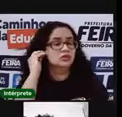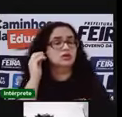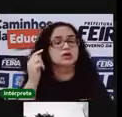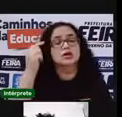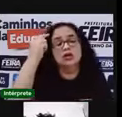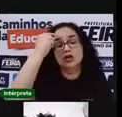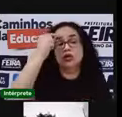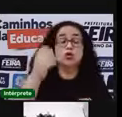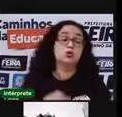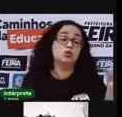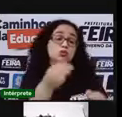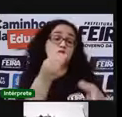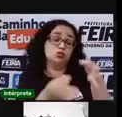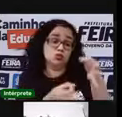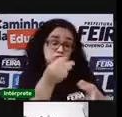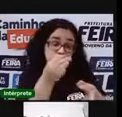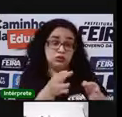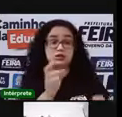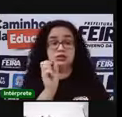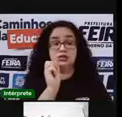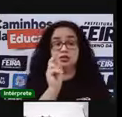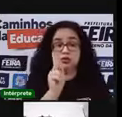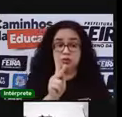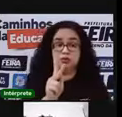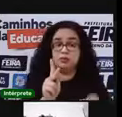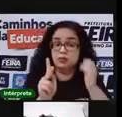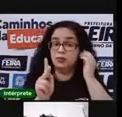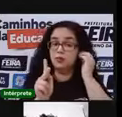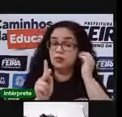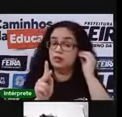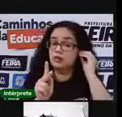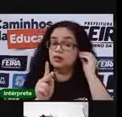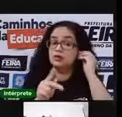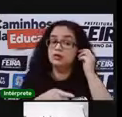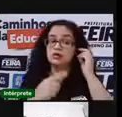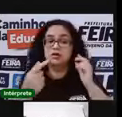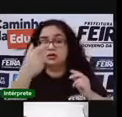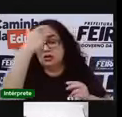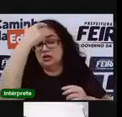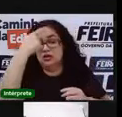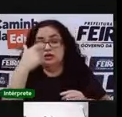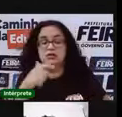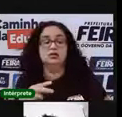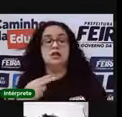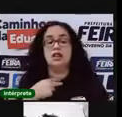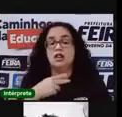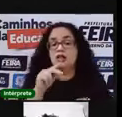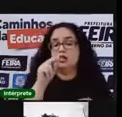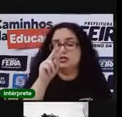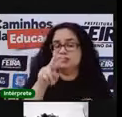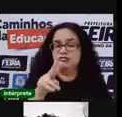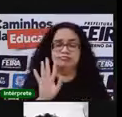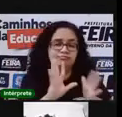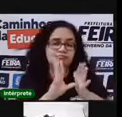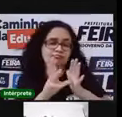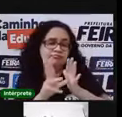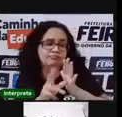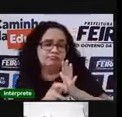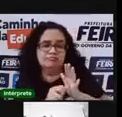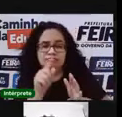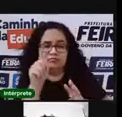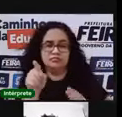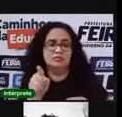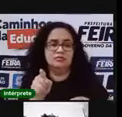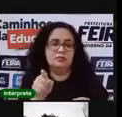com justiça, tá bom? Eu não privilegio a ninguém, eu não roubo a oportunidade de ninguém, eu